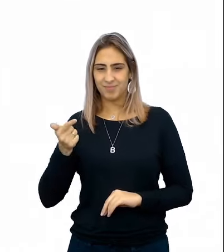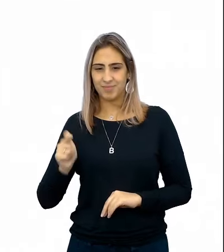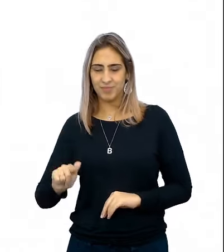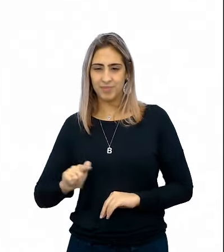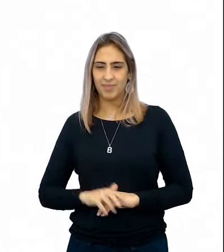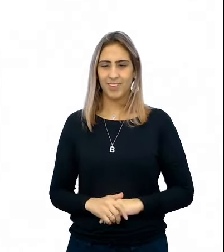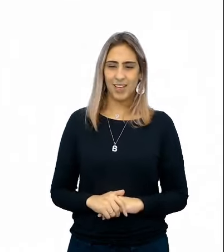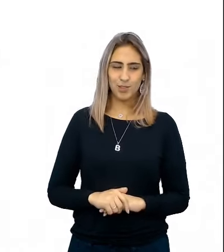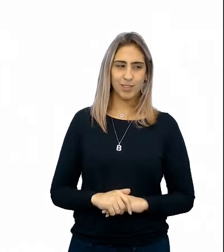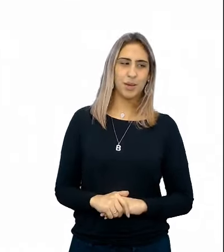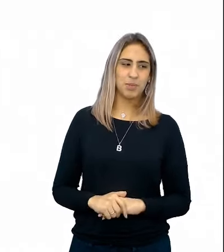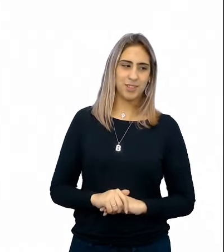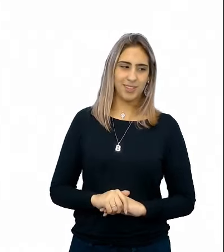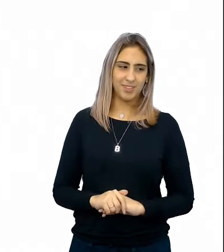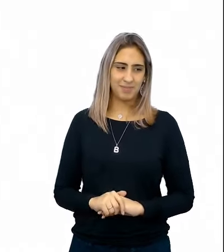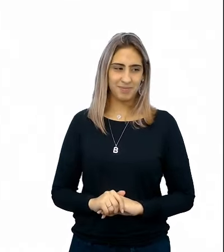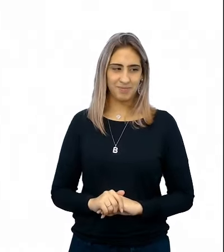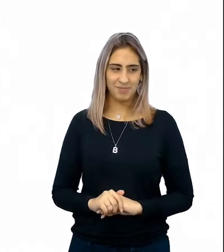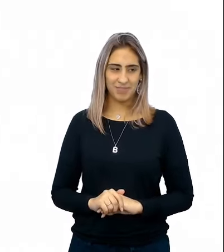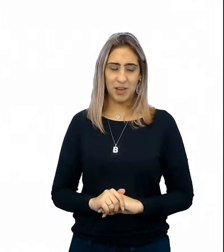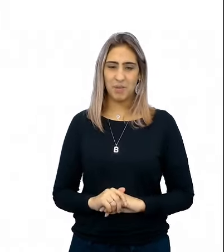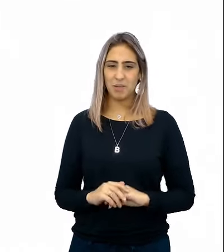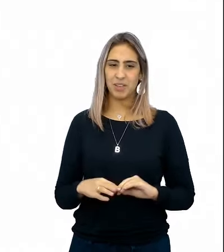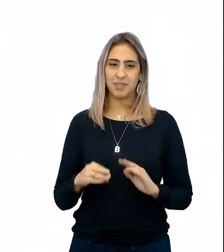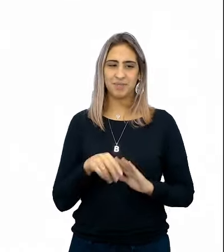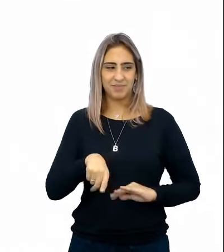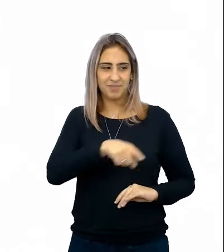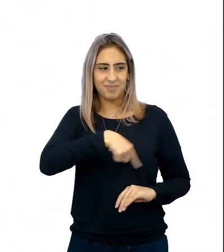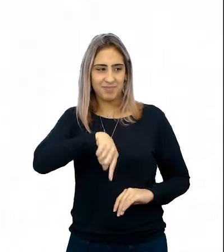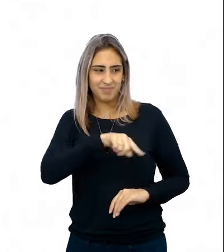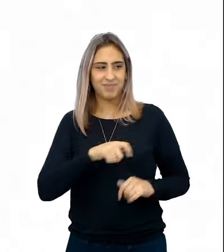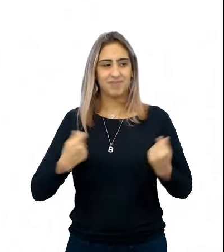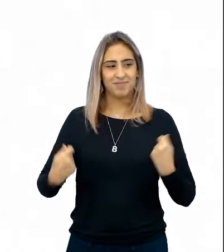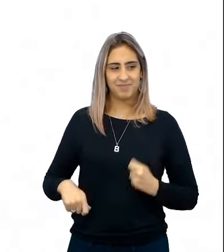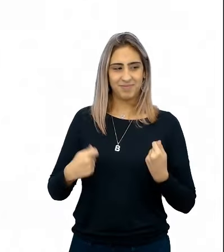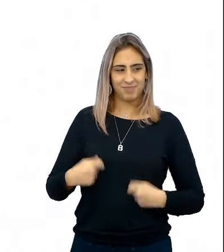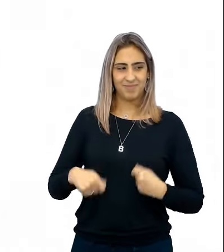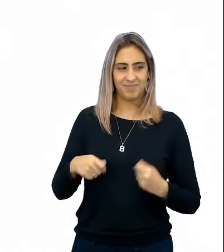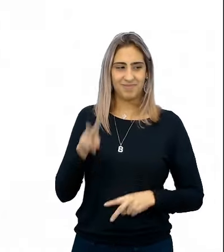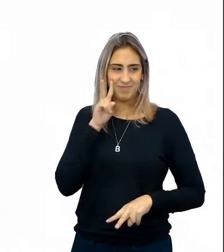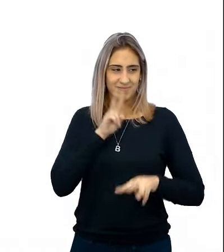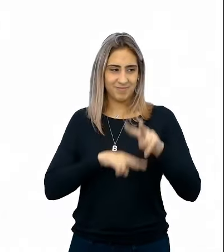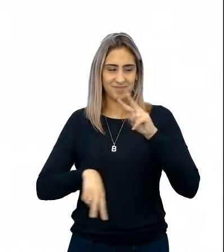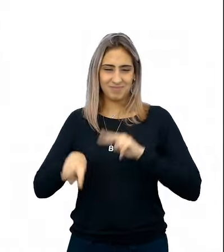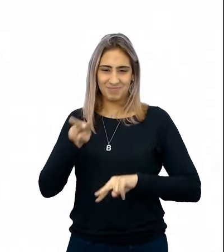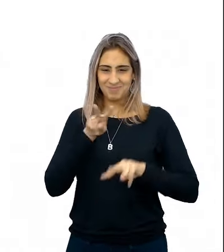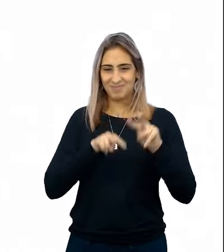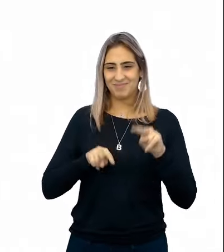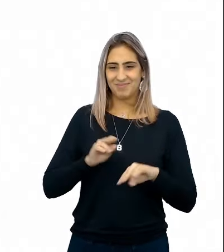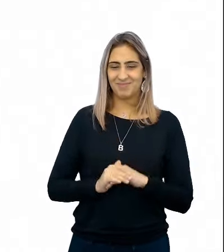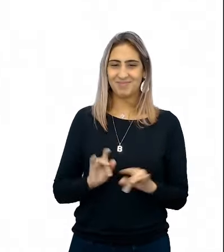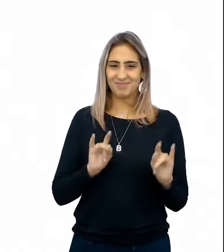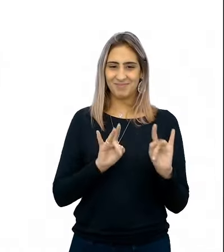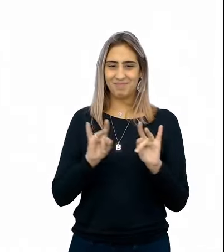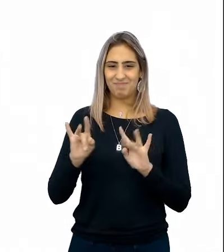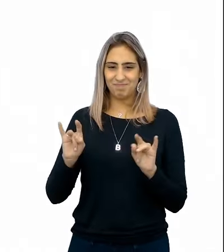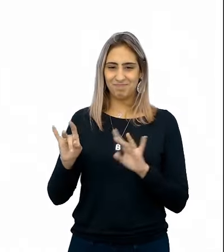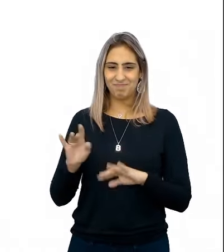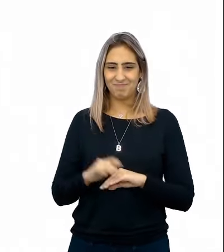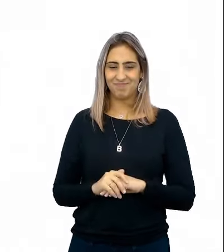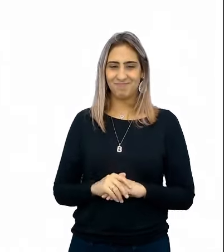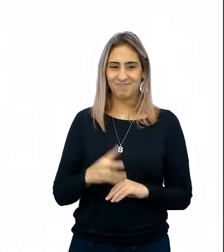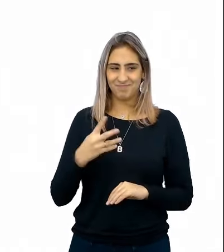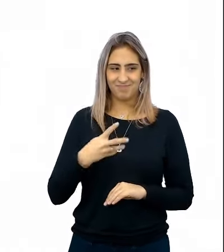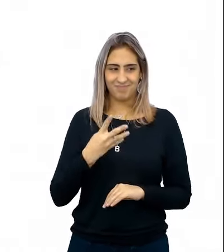precisam compreender? Que eles devem observar o que há em cada coluna, e